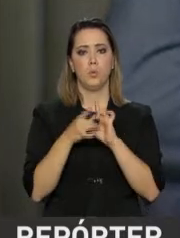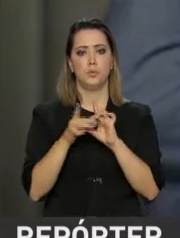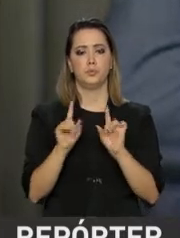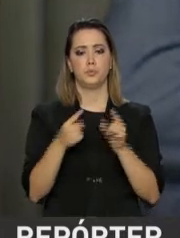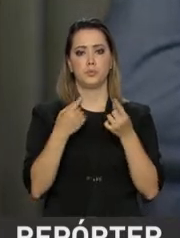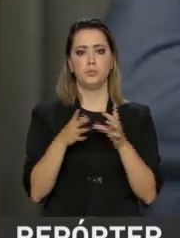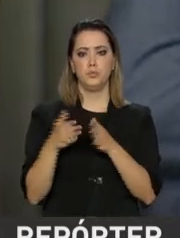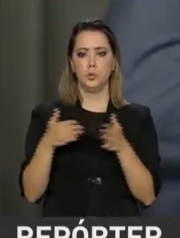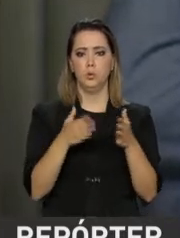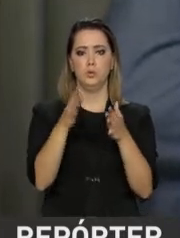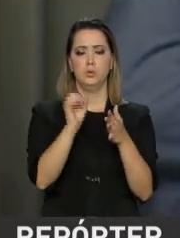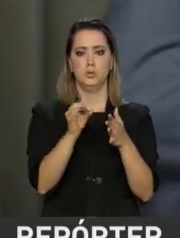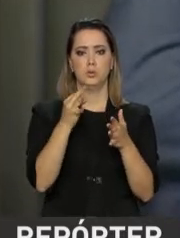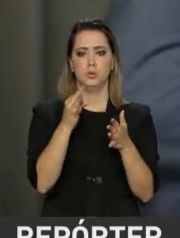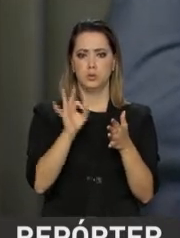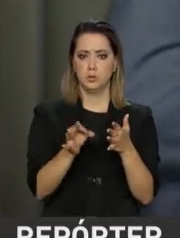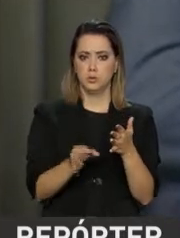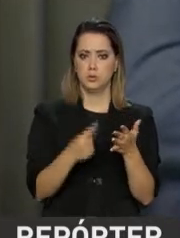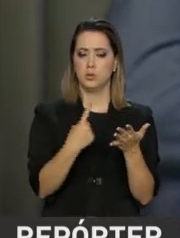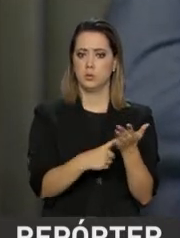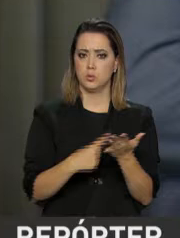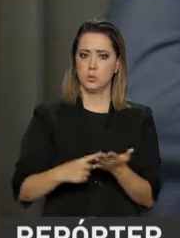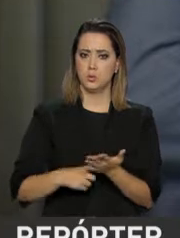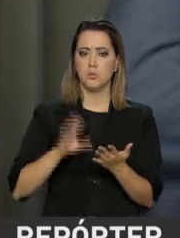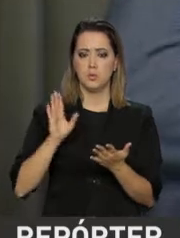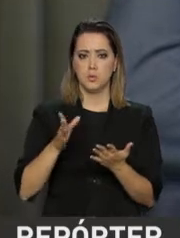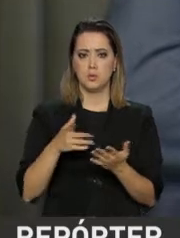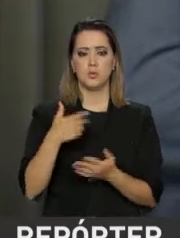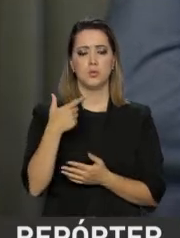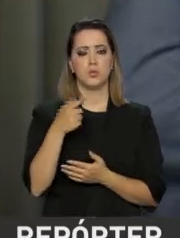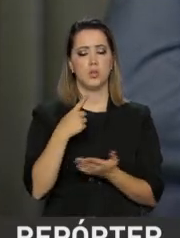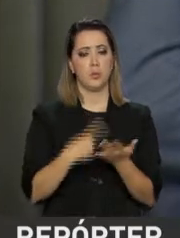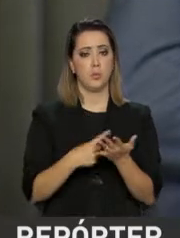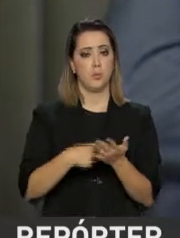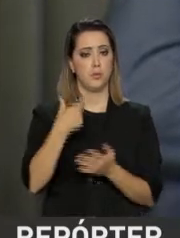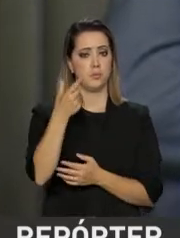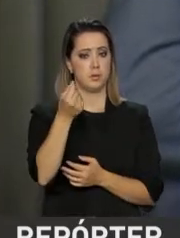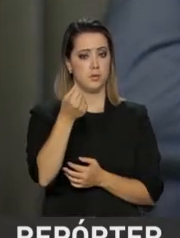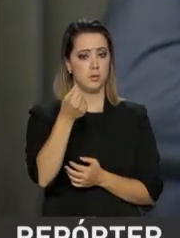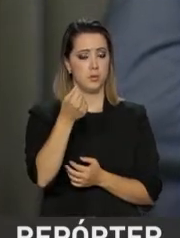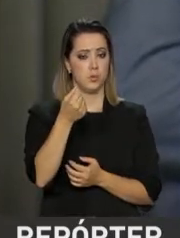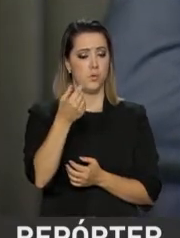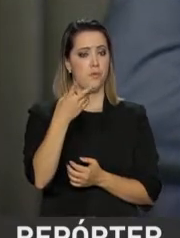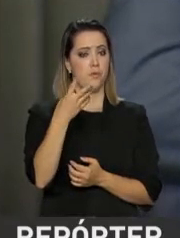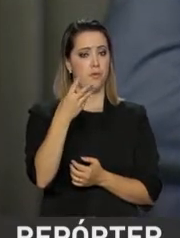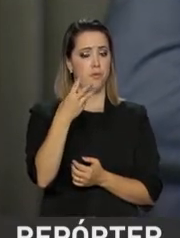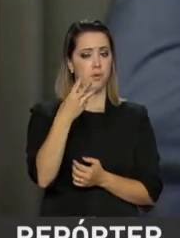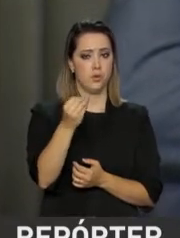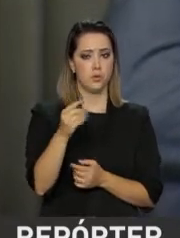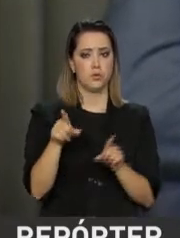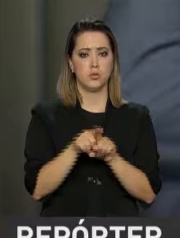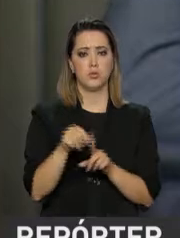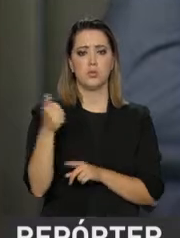cplp aos componentes globais plasmadas na agenda 20 e 30 para o desenvolvimento sustentável em seus 17